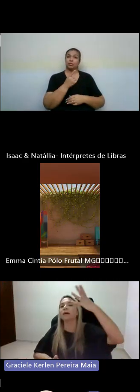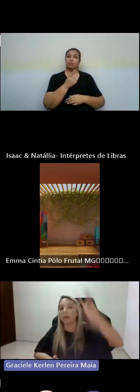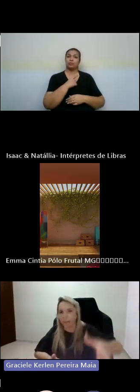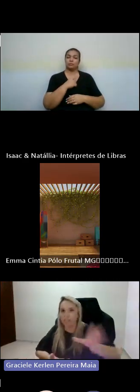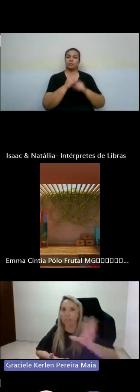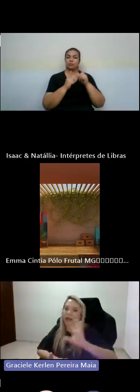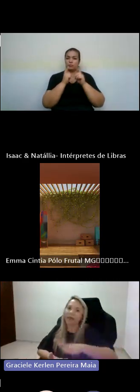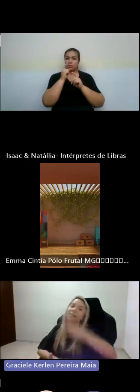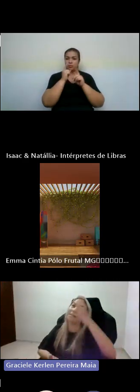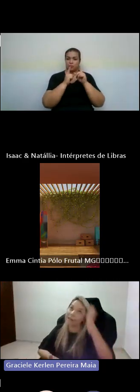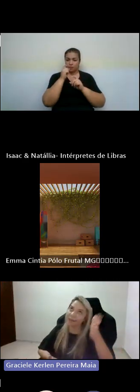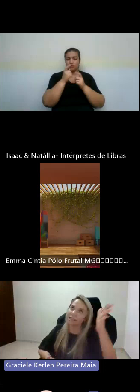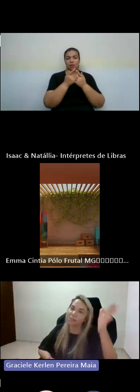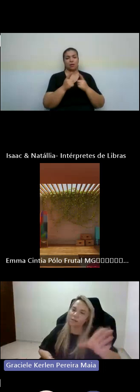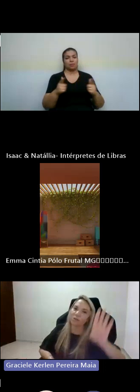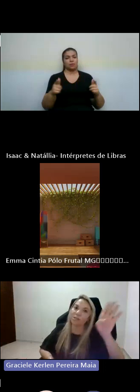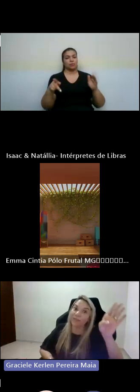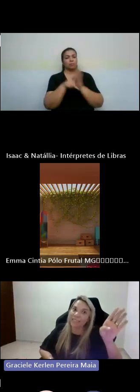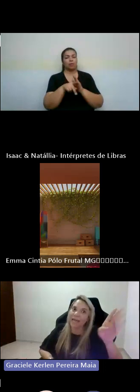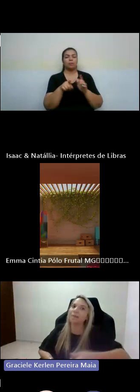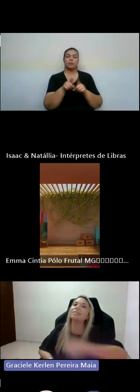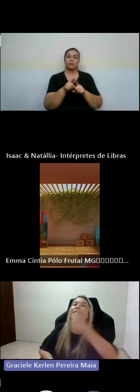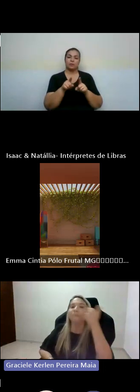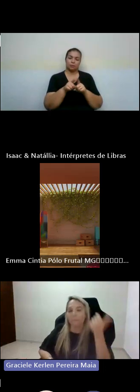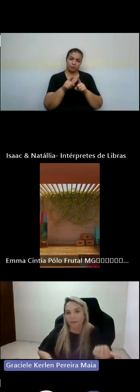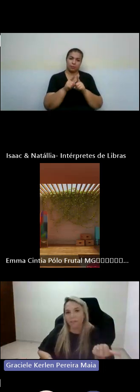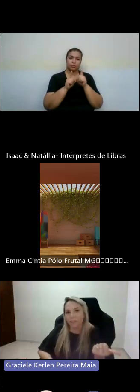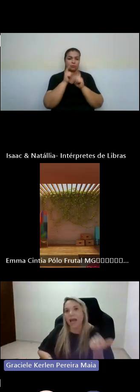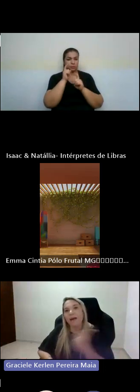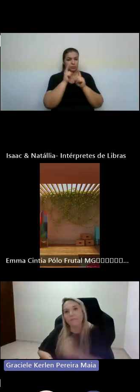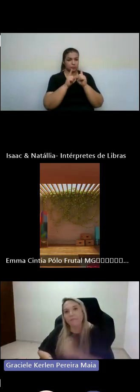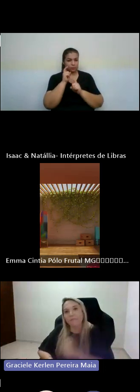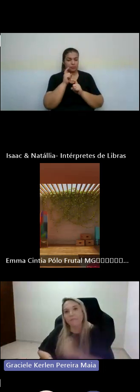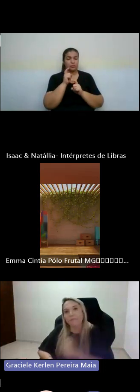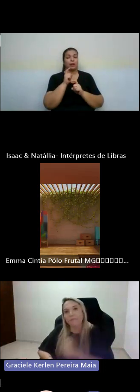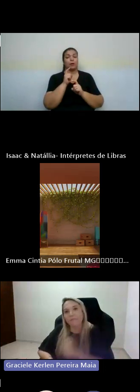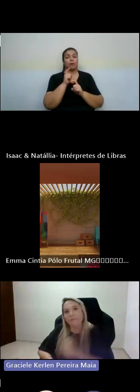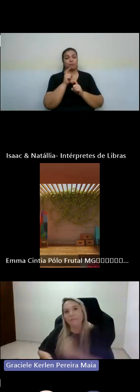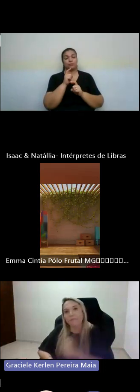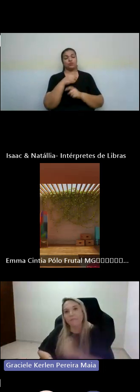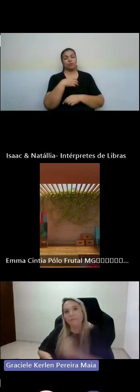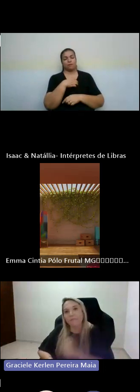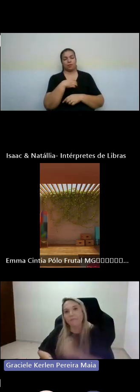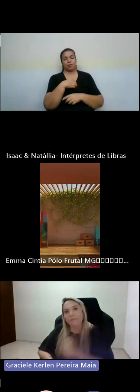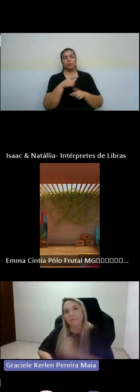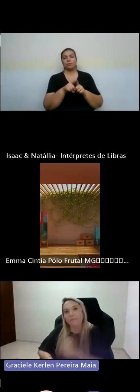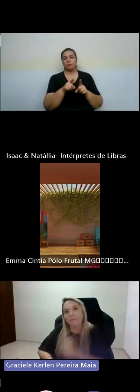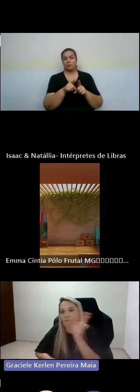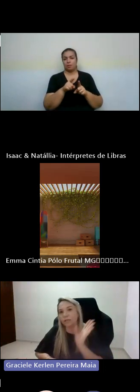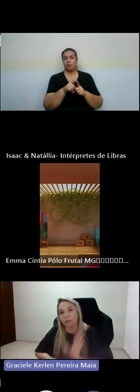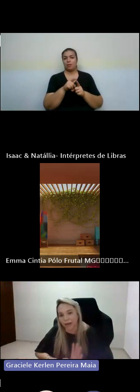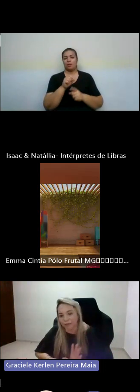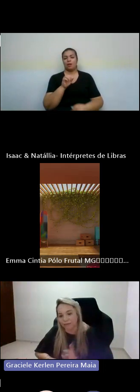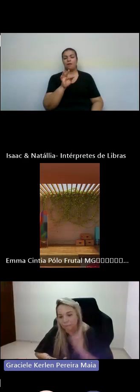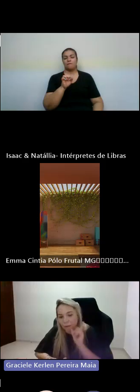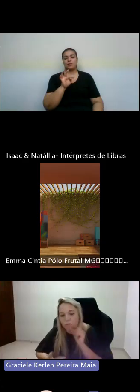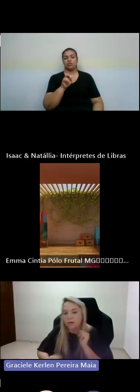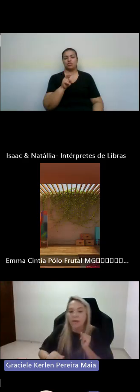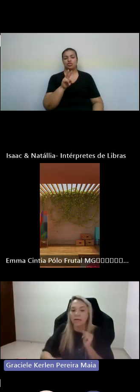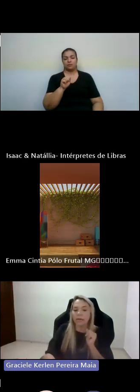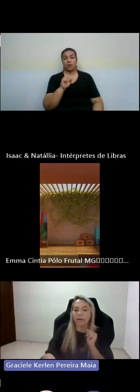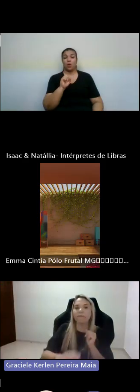faciais gramaticais e as expressões faciais de afeto também, que são chamadas de afetivas ou naturais,